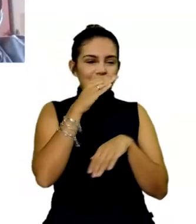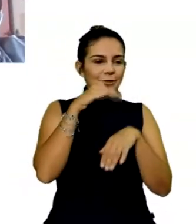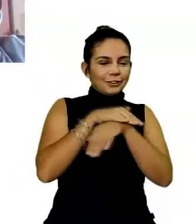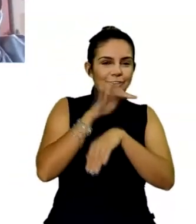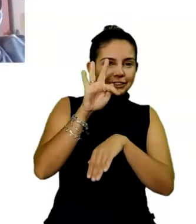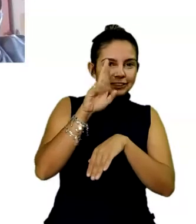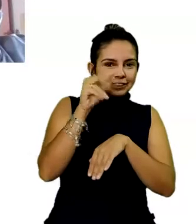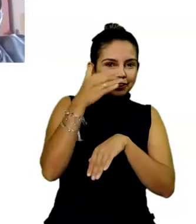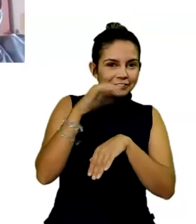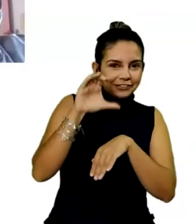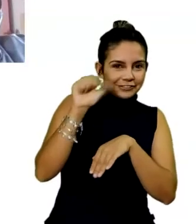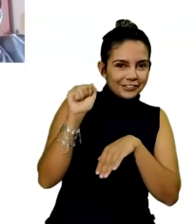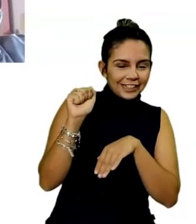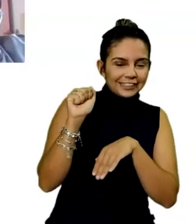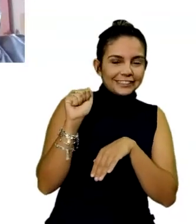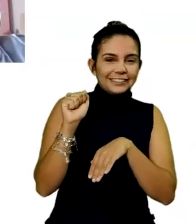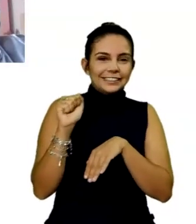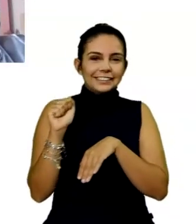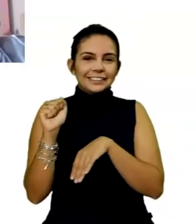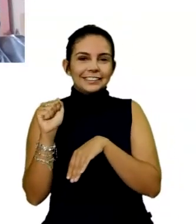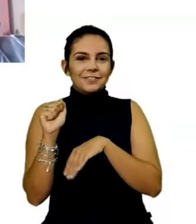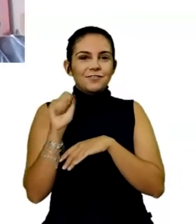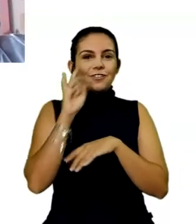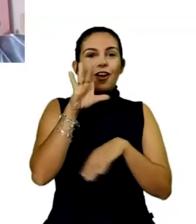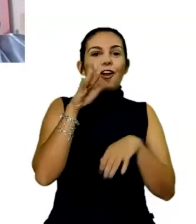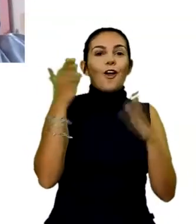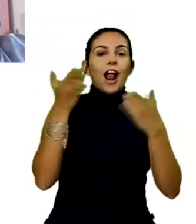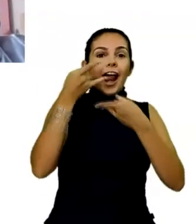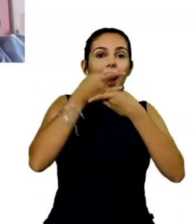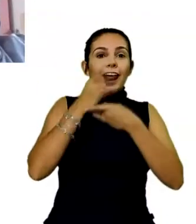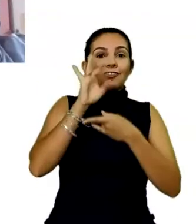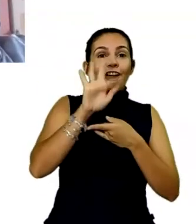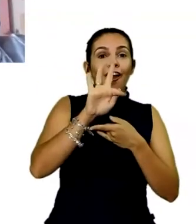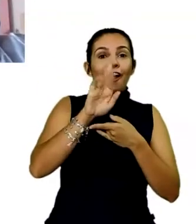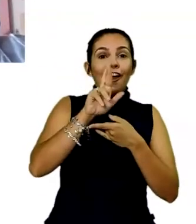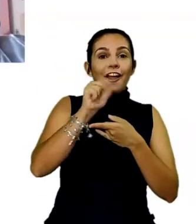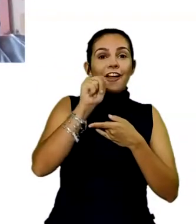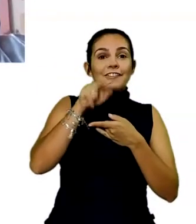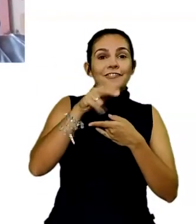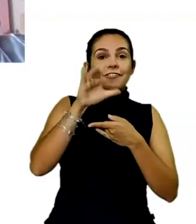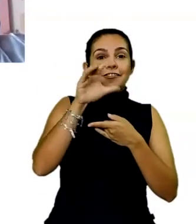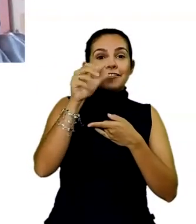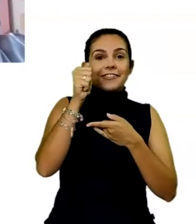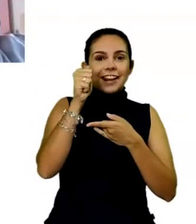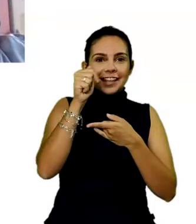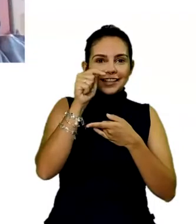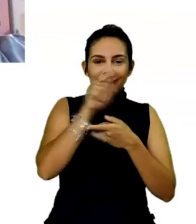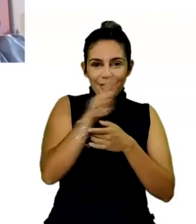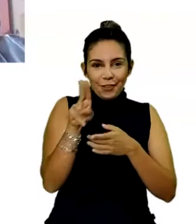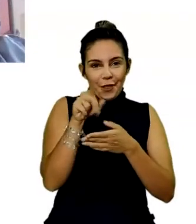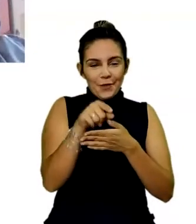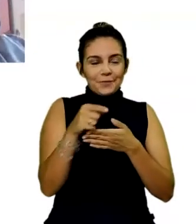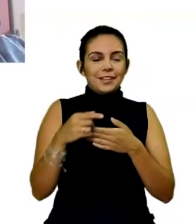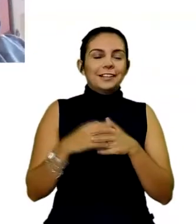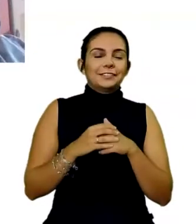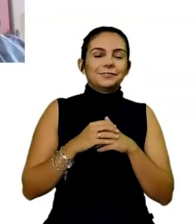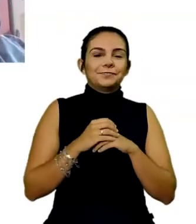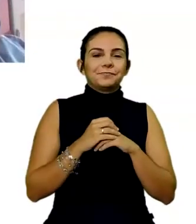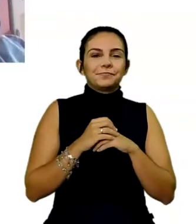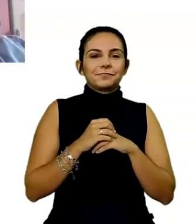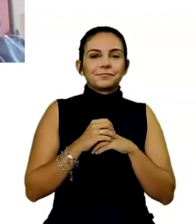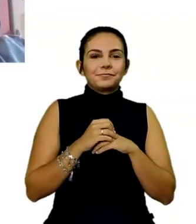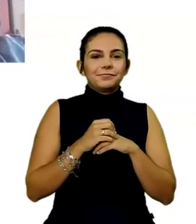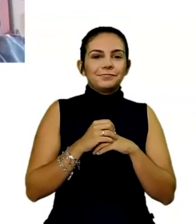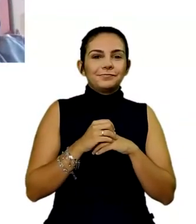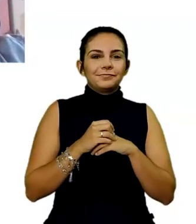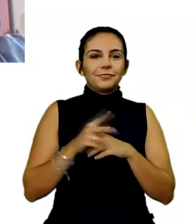França. Só deu França nessa live hoje. Boa noite. Só deu França nessa parada aí.